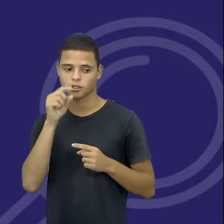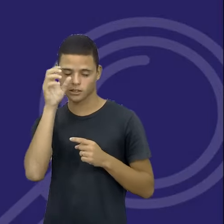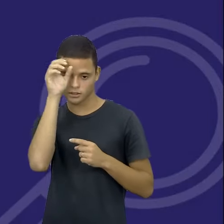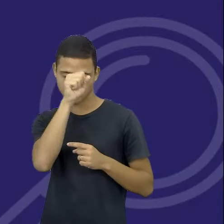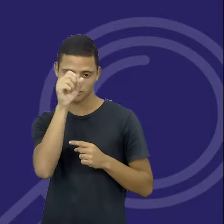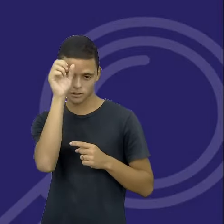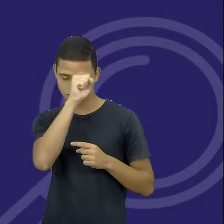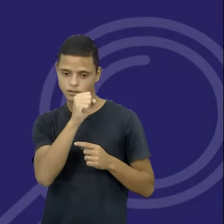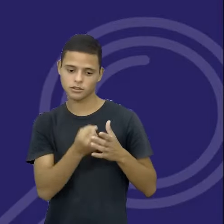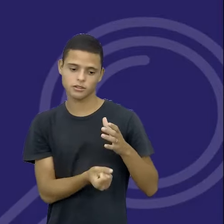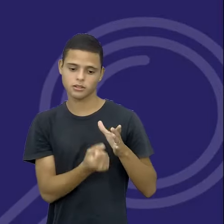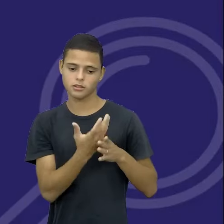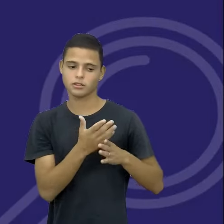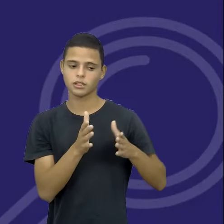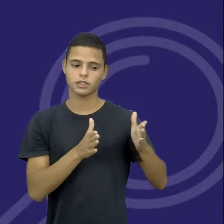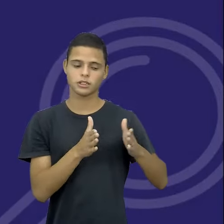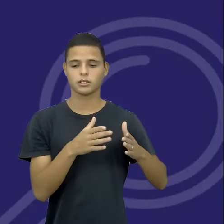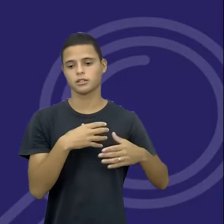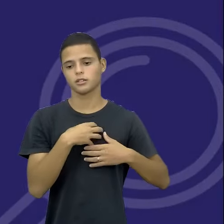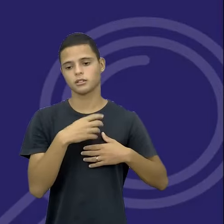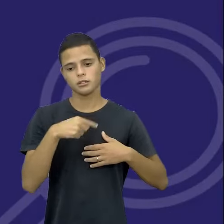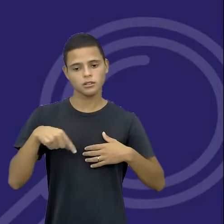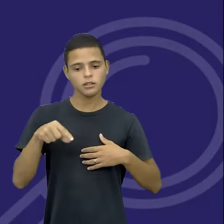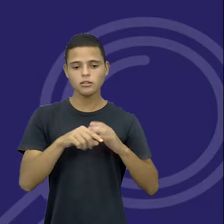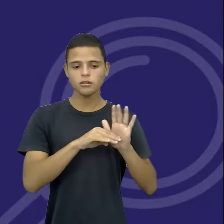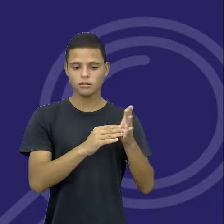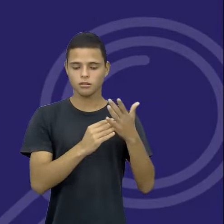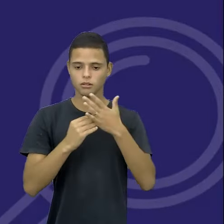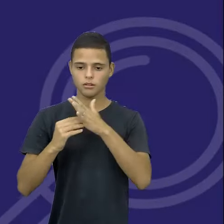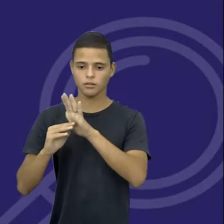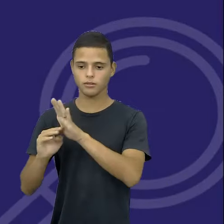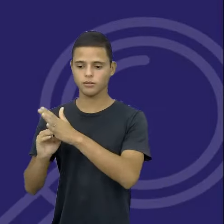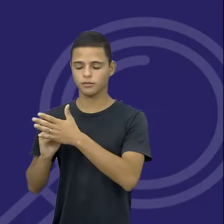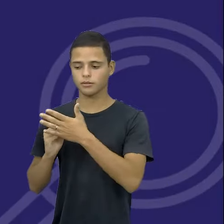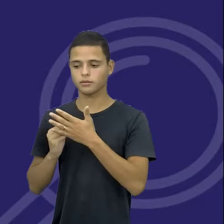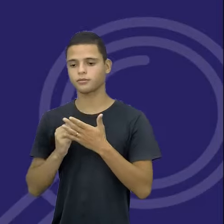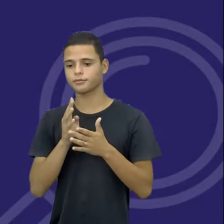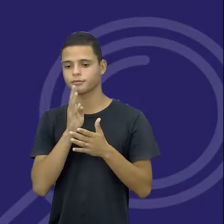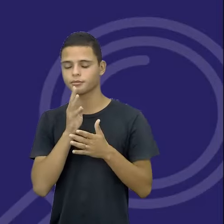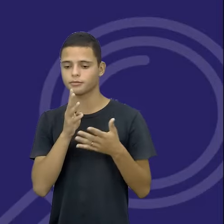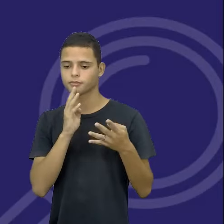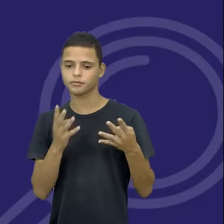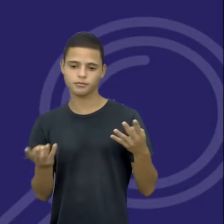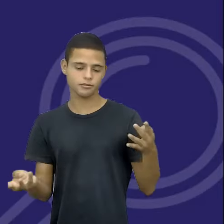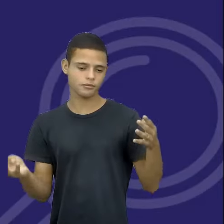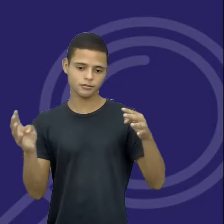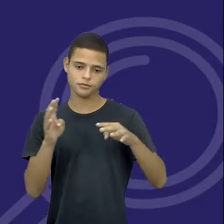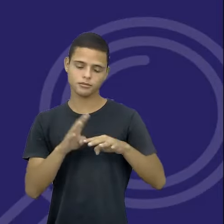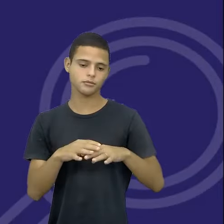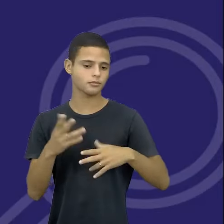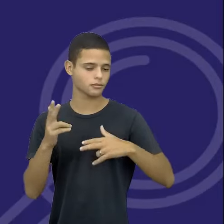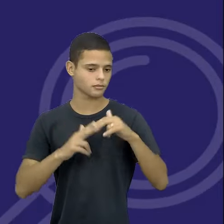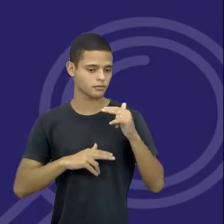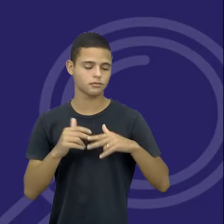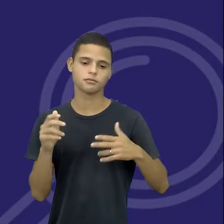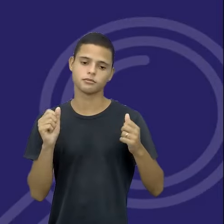com os estudantes. Nós mediamos, né, conhecimento, com material, naquele fazer diário. Então, se a gente pensar, né, em